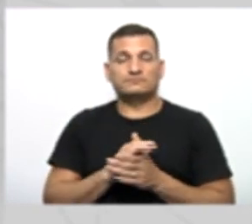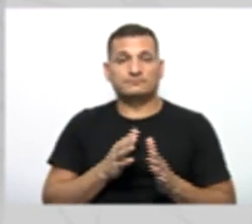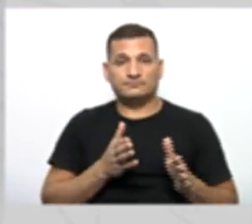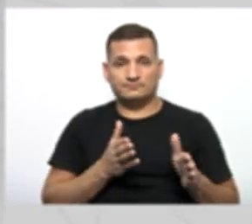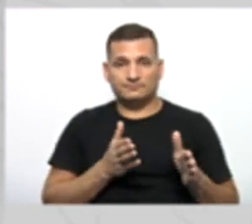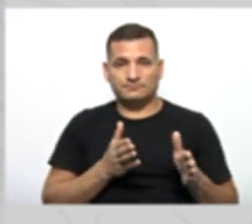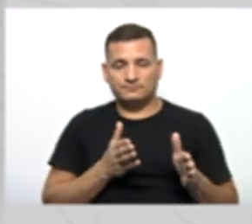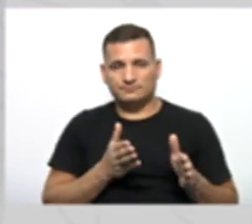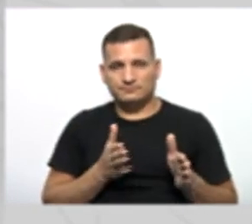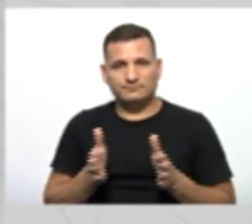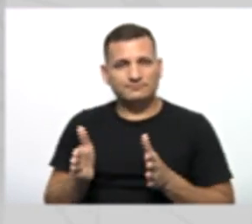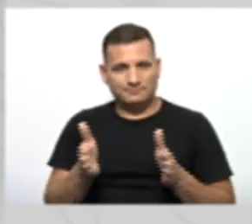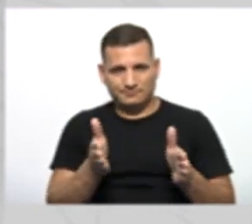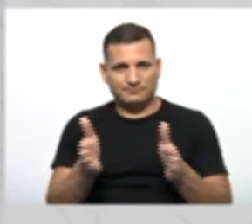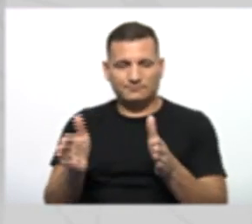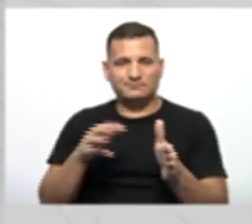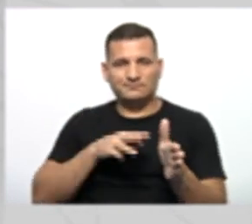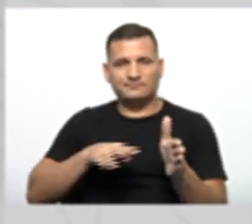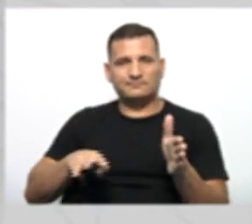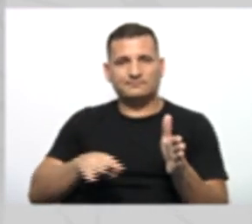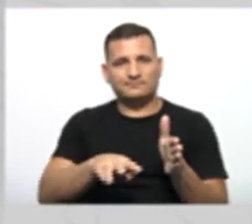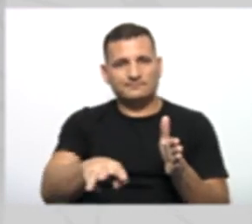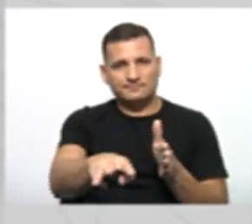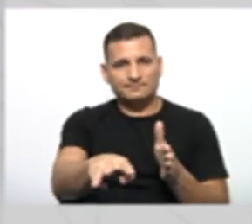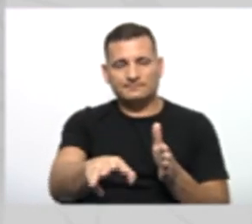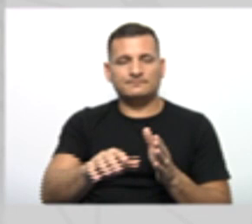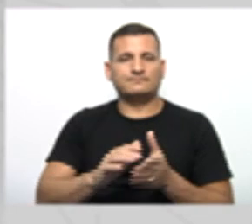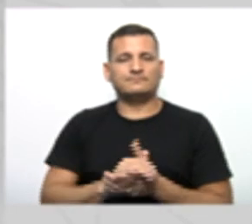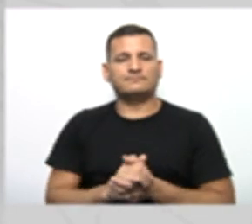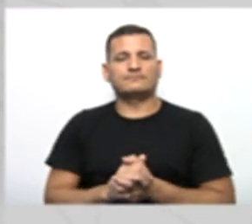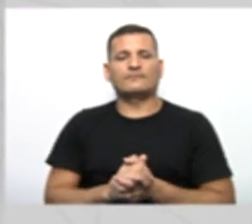Madeira, a licença prévia previu